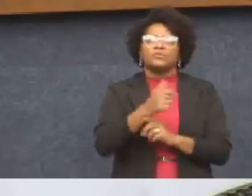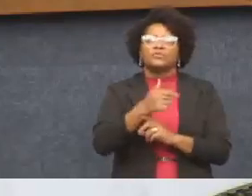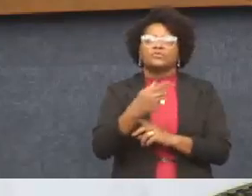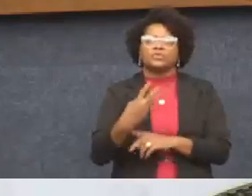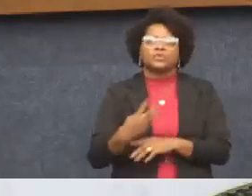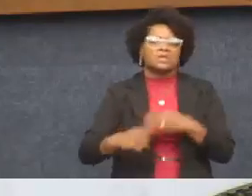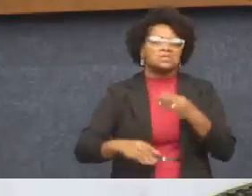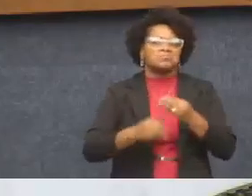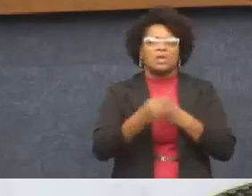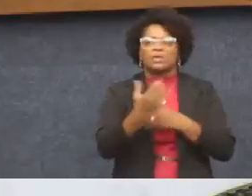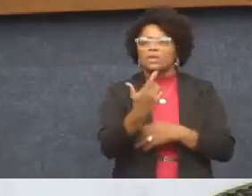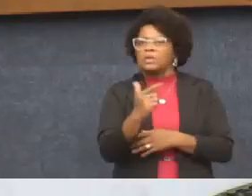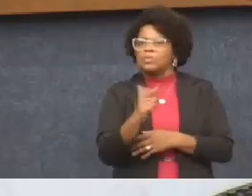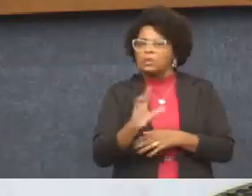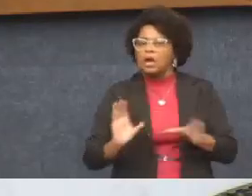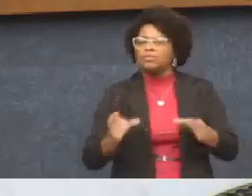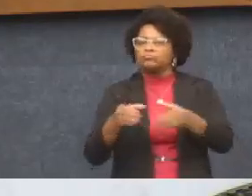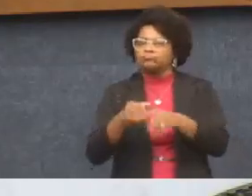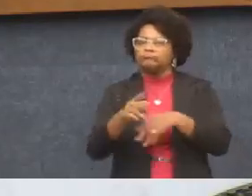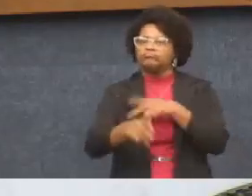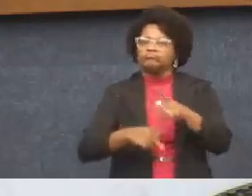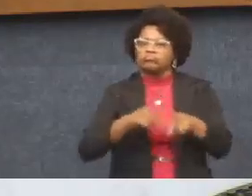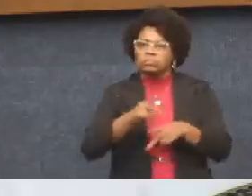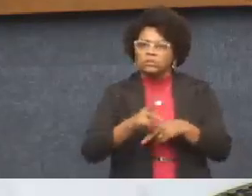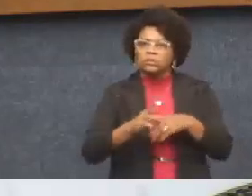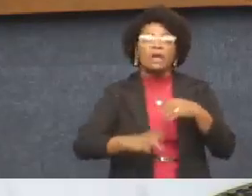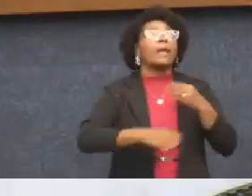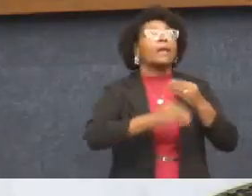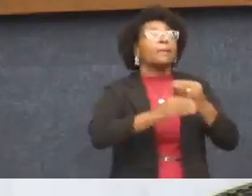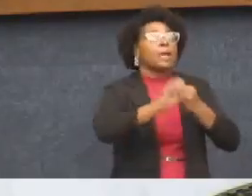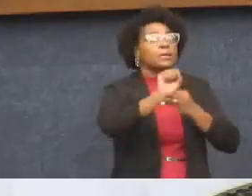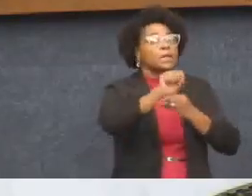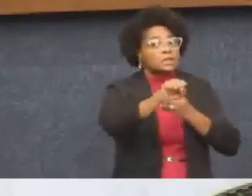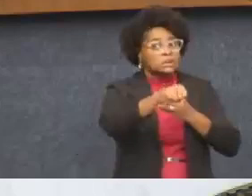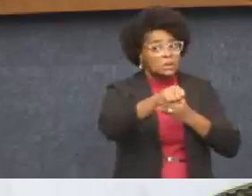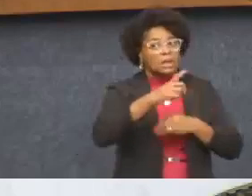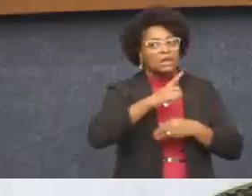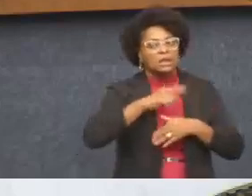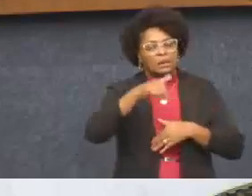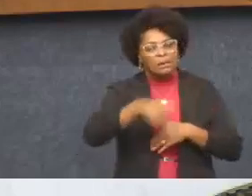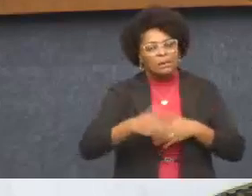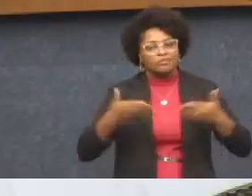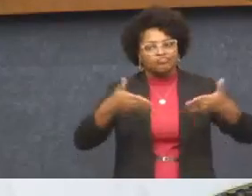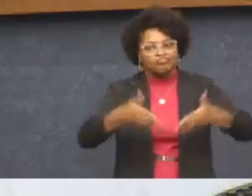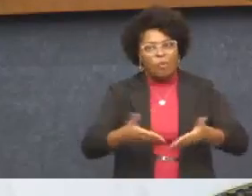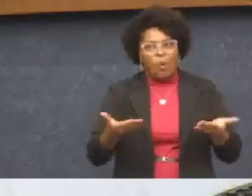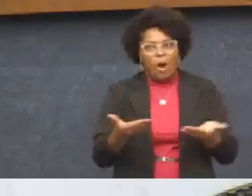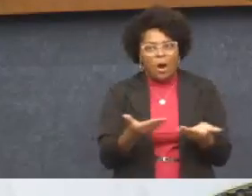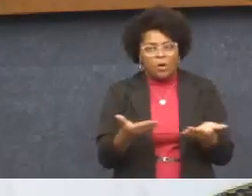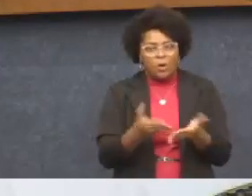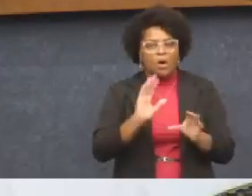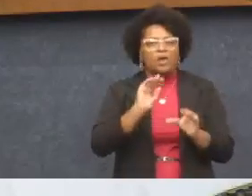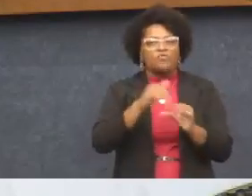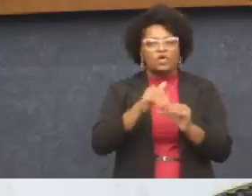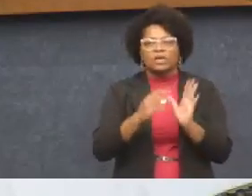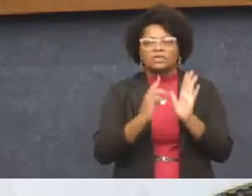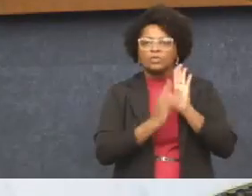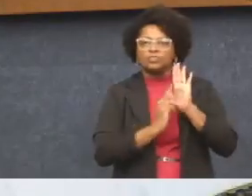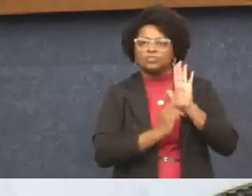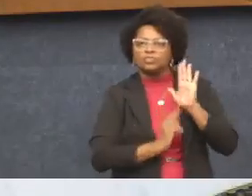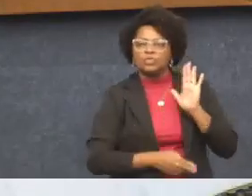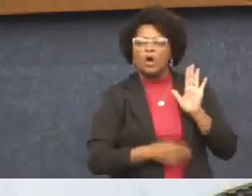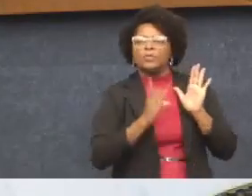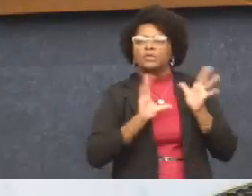Quórum. Ah, tá. Emendas há. Acabou de chegar aqui. Quórum, maioria dos presentes, votação nominal. Pareceres das comissões